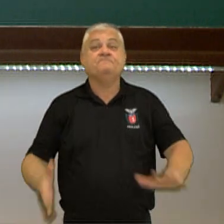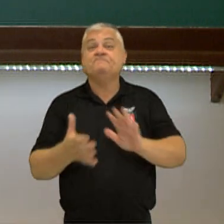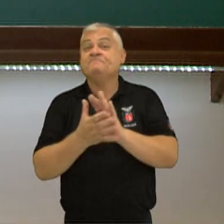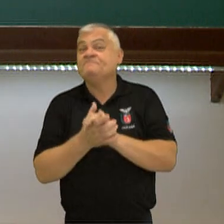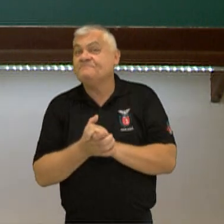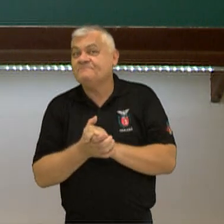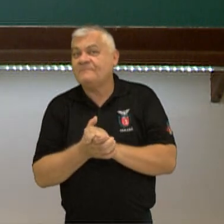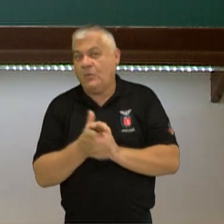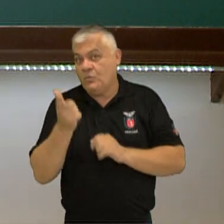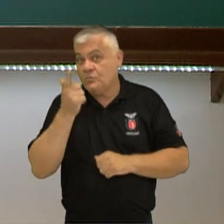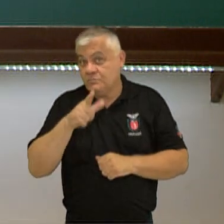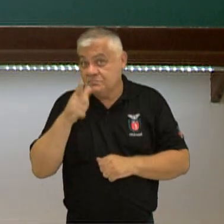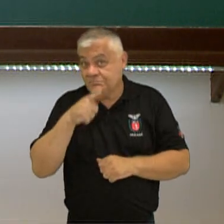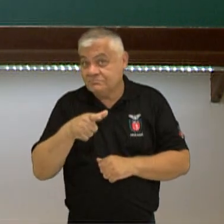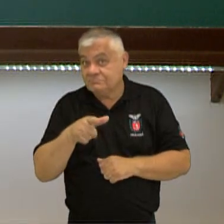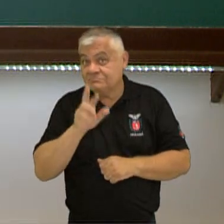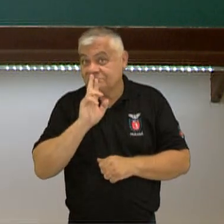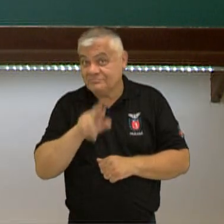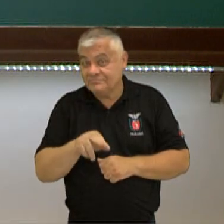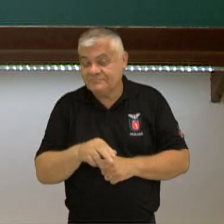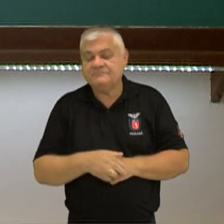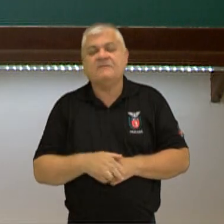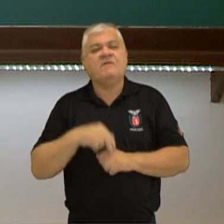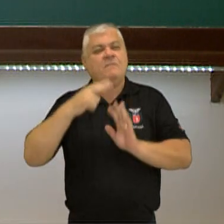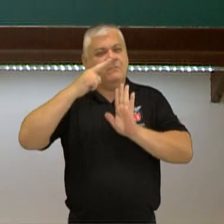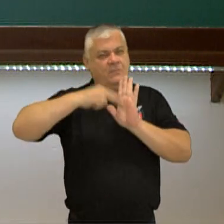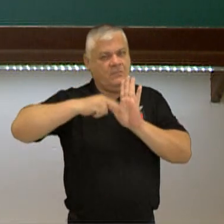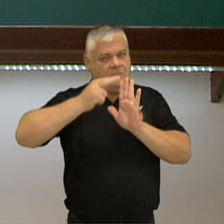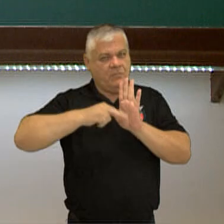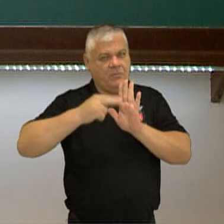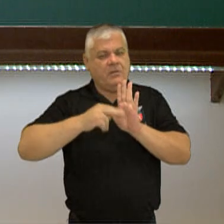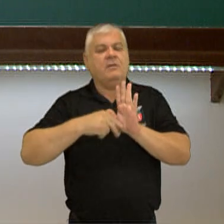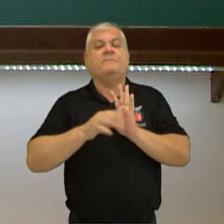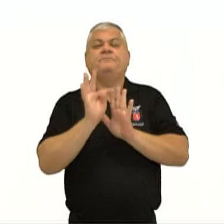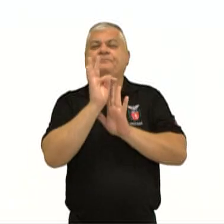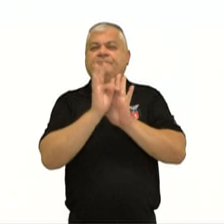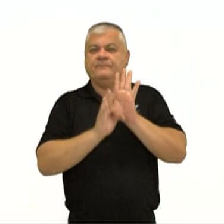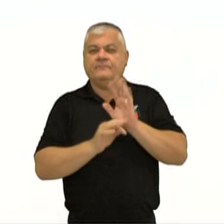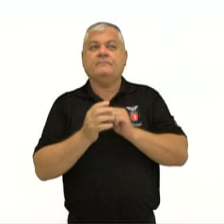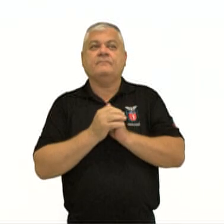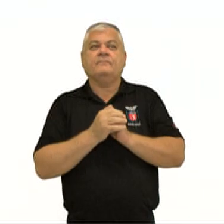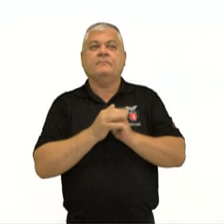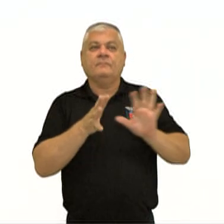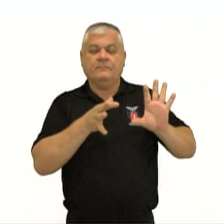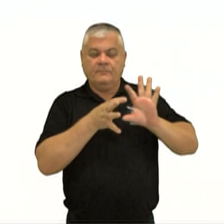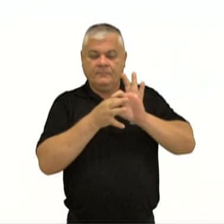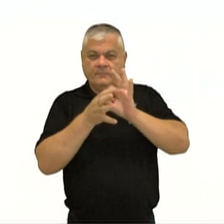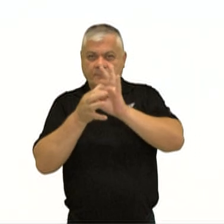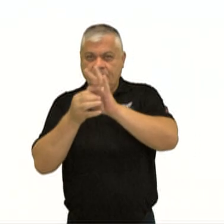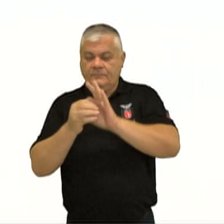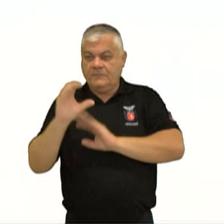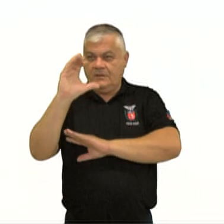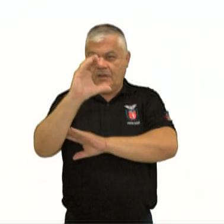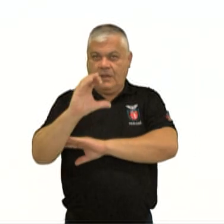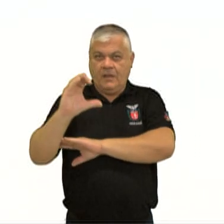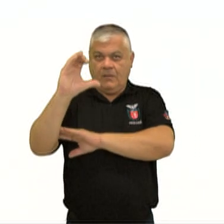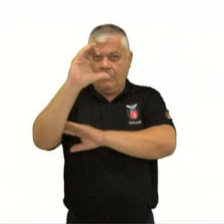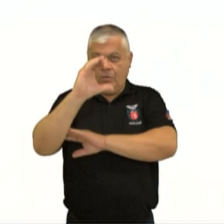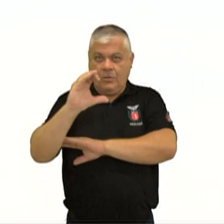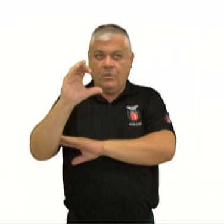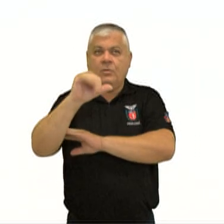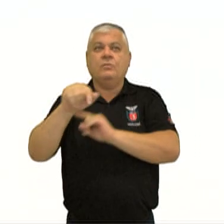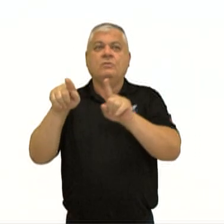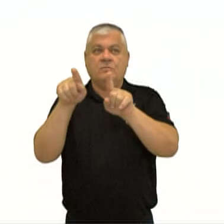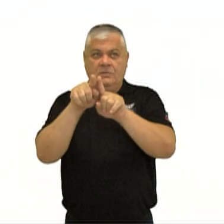E então, conseguiram resolver? Primeiramente, vamos ler juntos? As ligações que ocorrem entre átomos de carbono e entre átomos